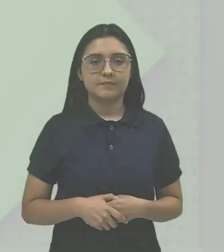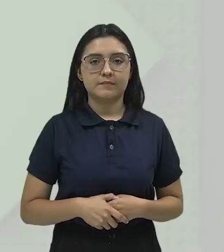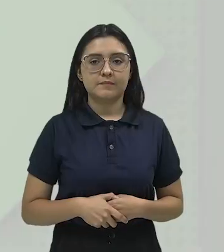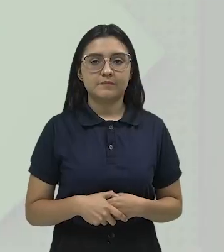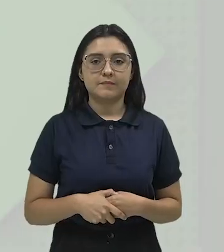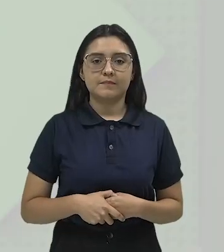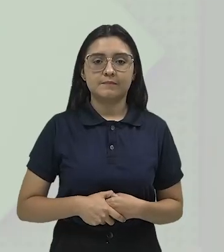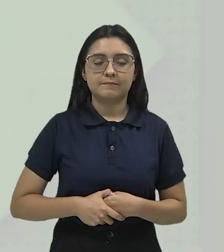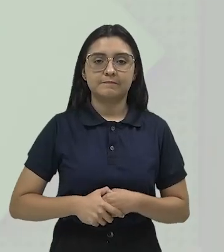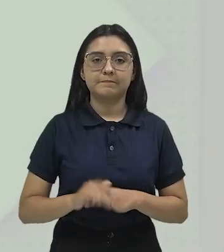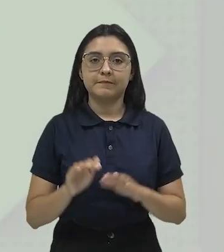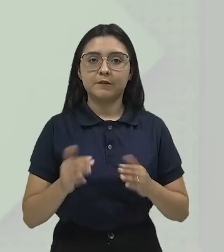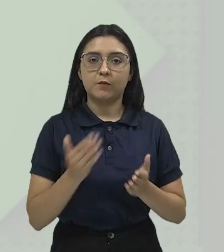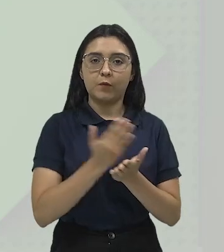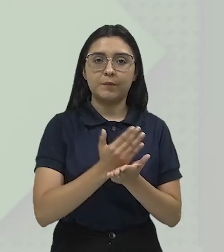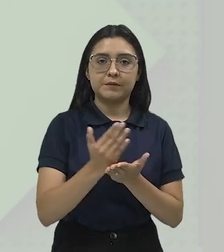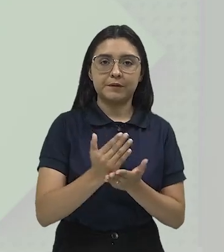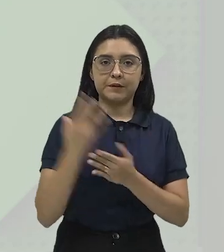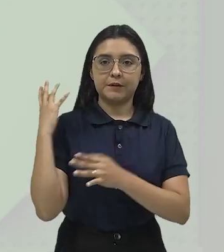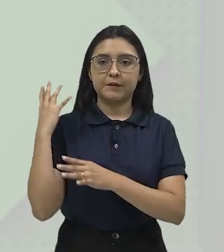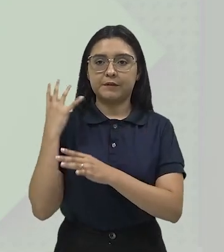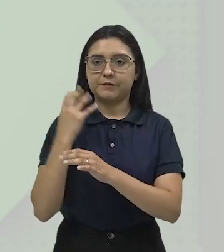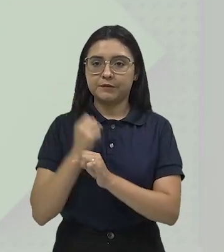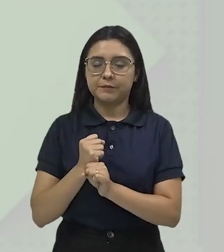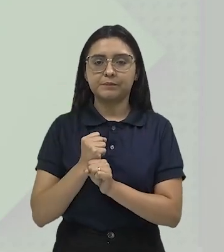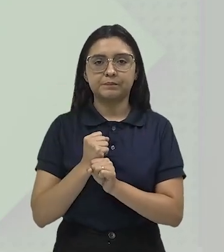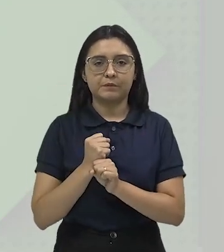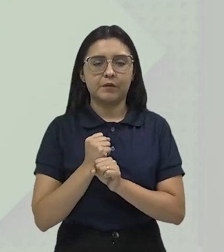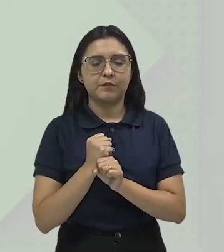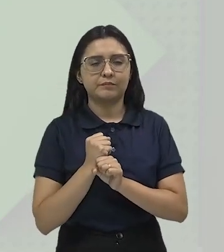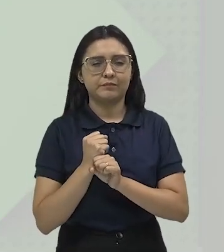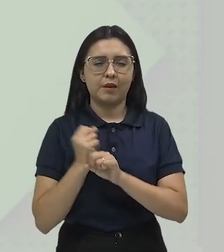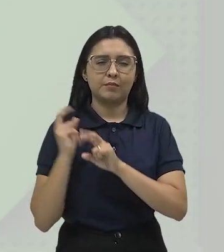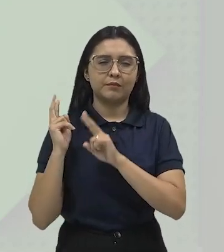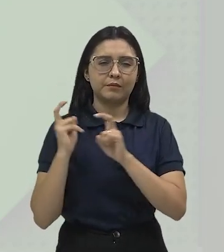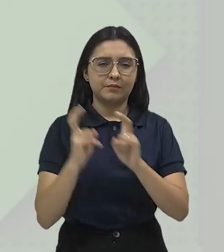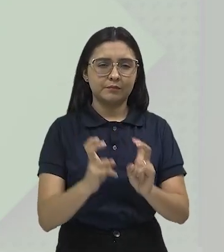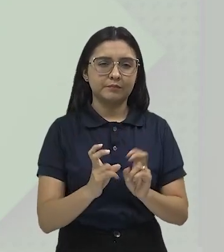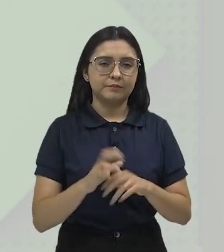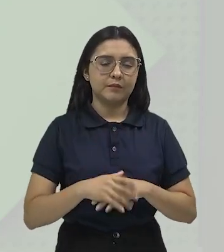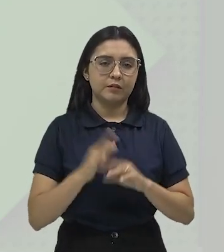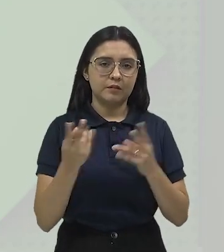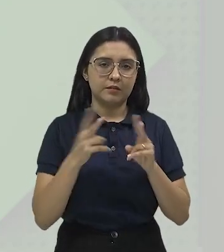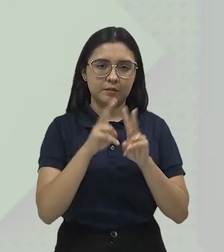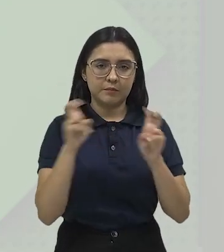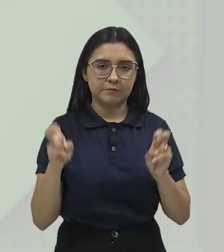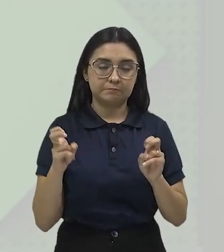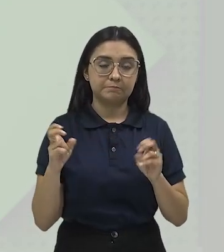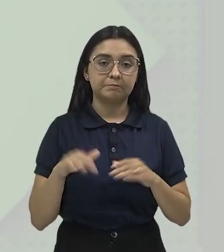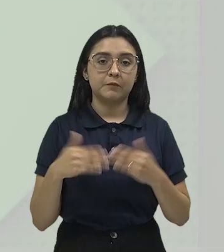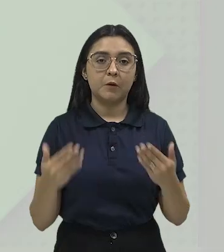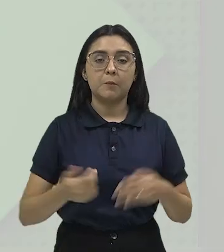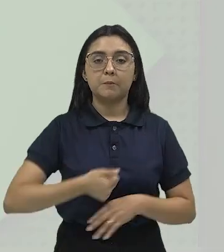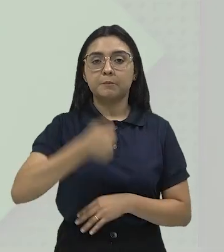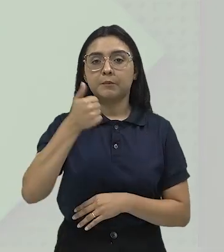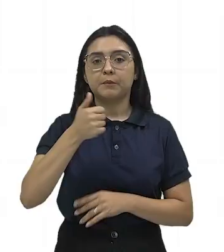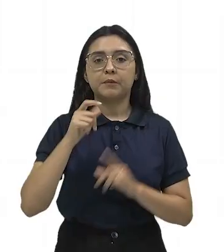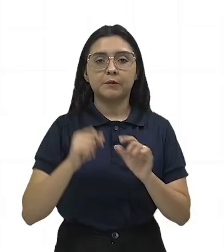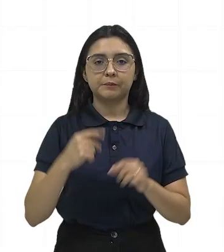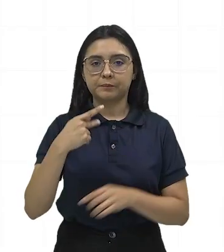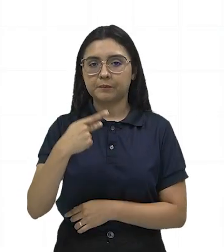Muito bem, a gente vai começar revisando alguns assuntos que nós vimos ao longo dessa unidade. E o primeiro assunto que a gente vai falar é